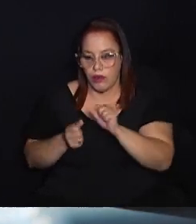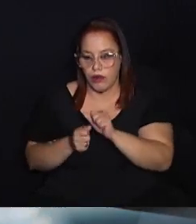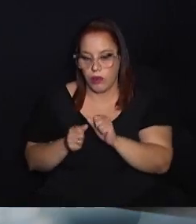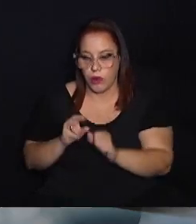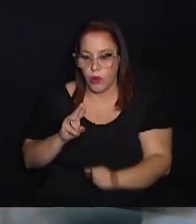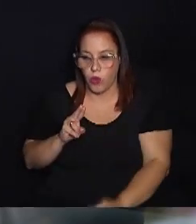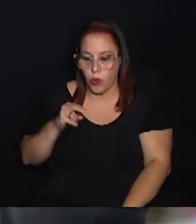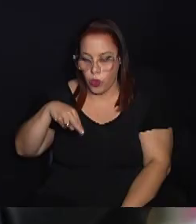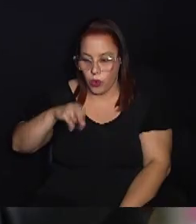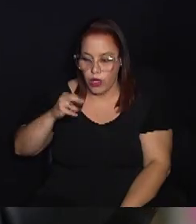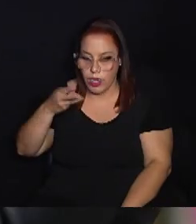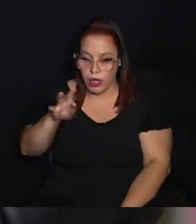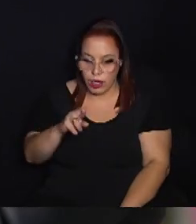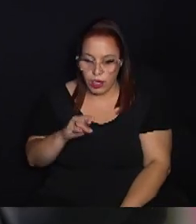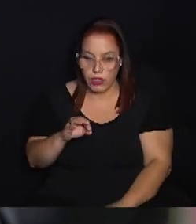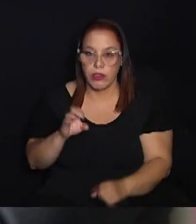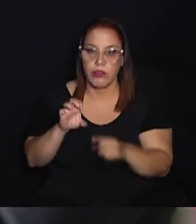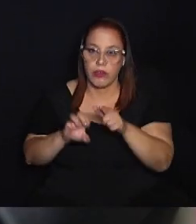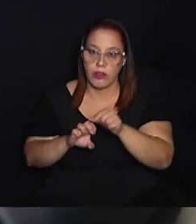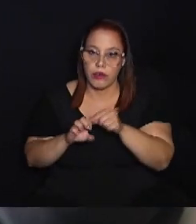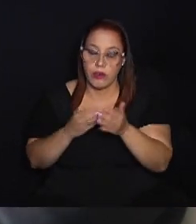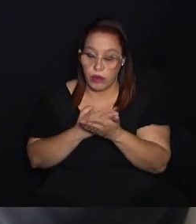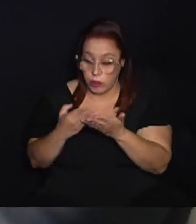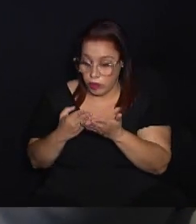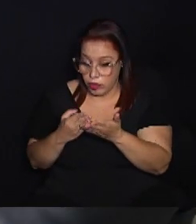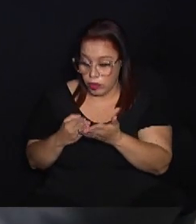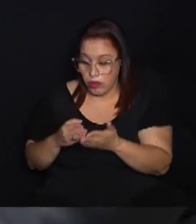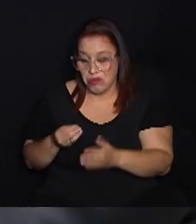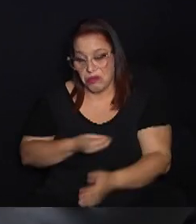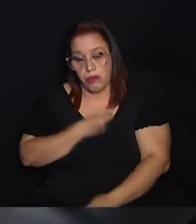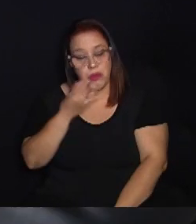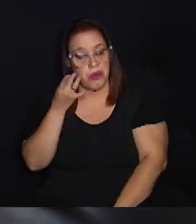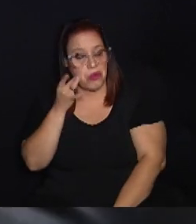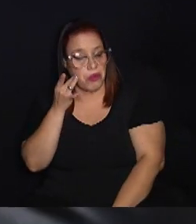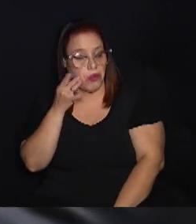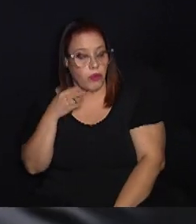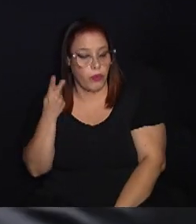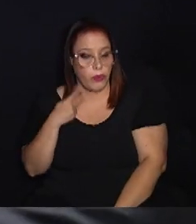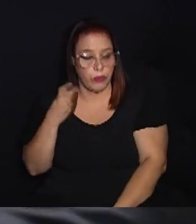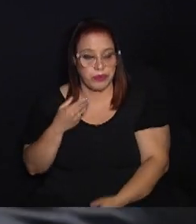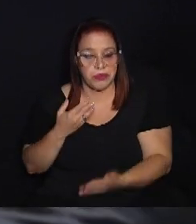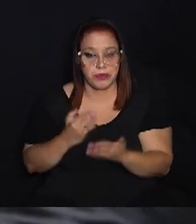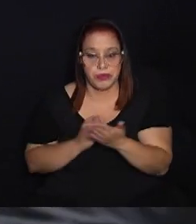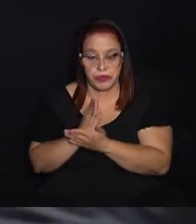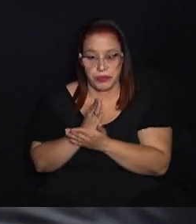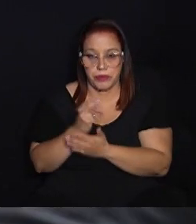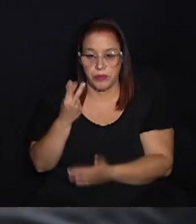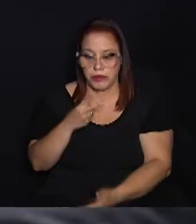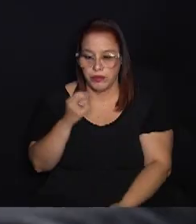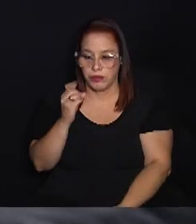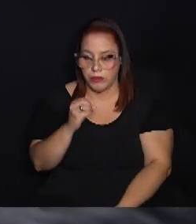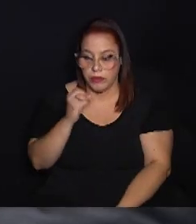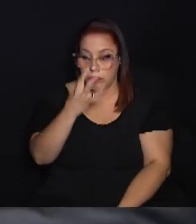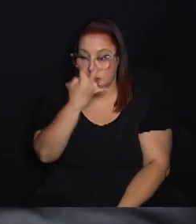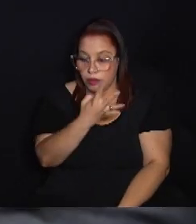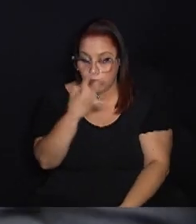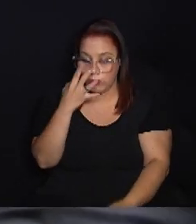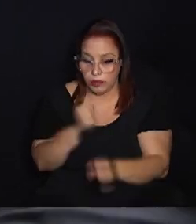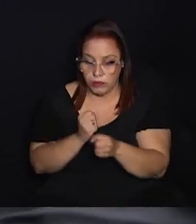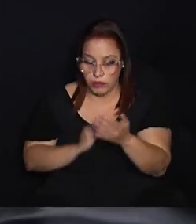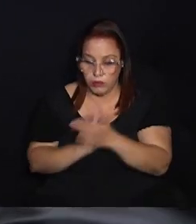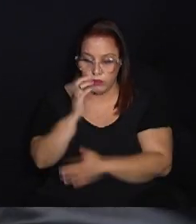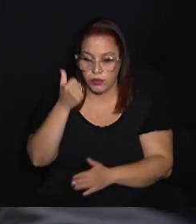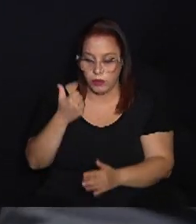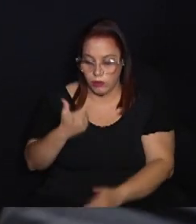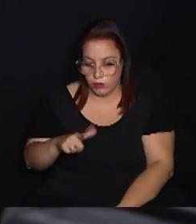Uninter o empresário iniciou na vida pública Quando concorreu Às eleições de 2004 e foi eleito